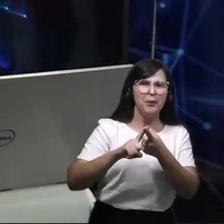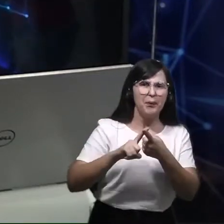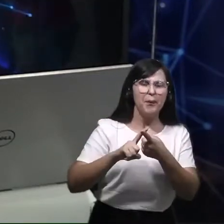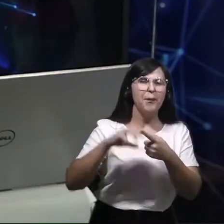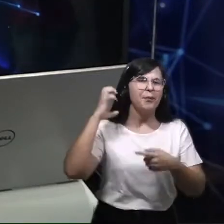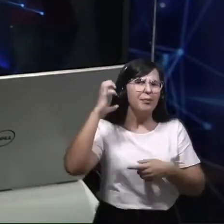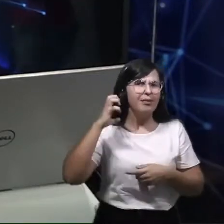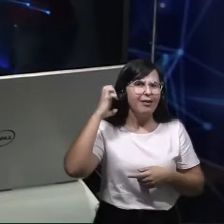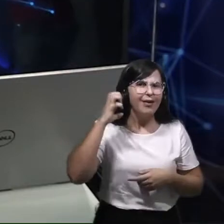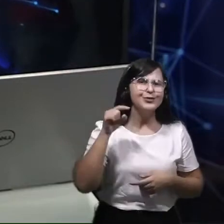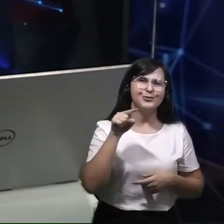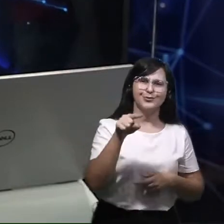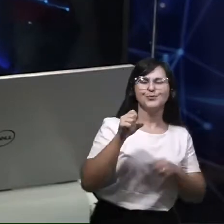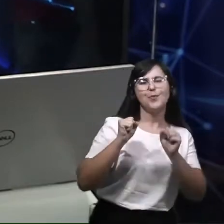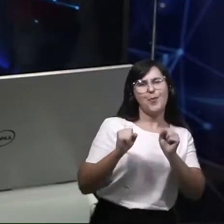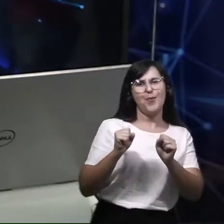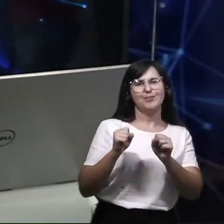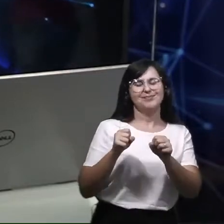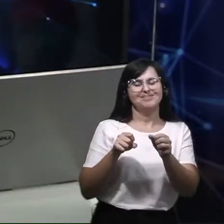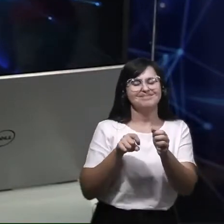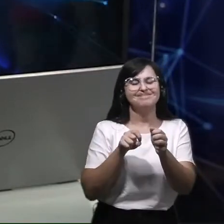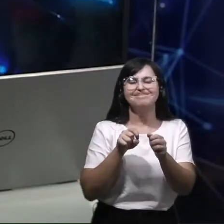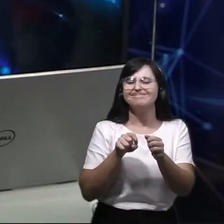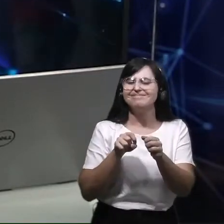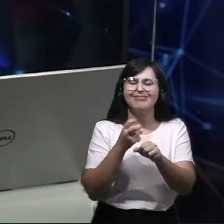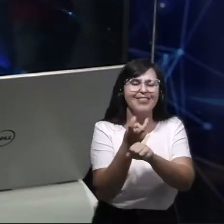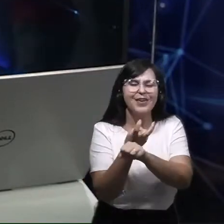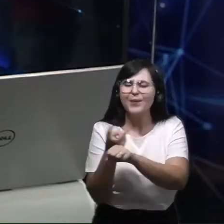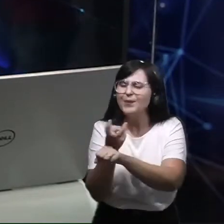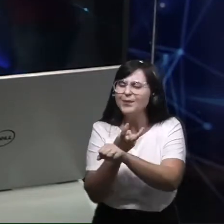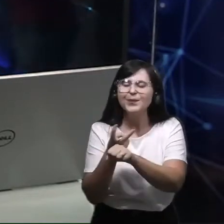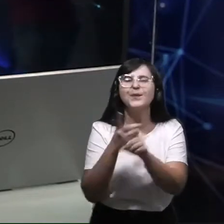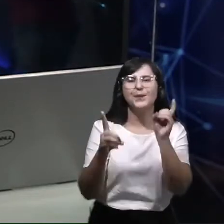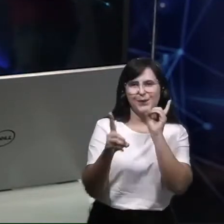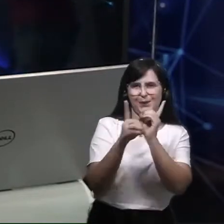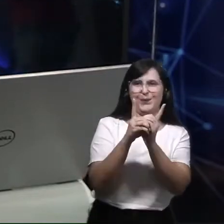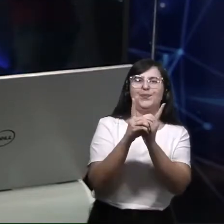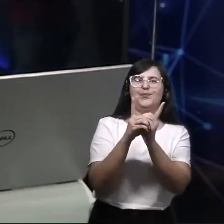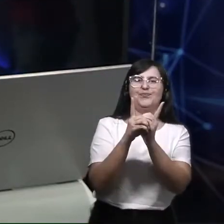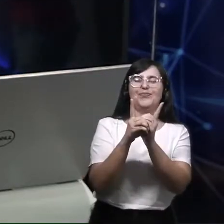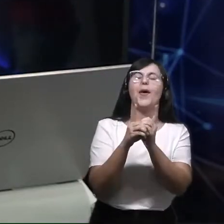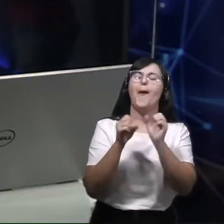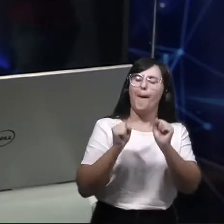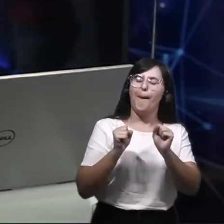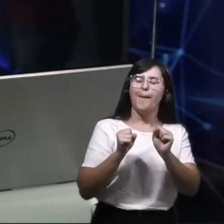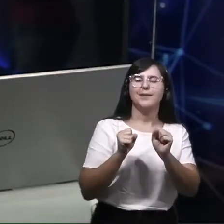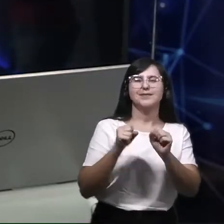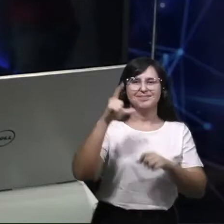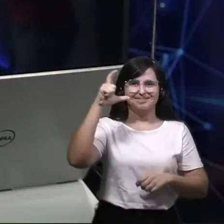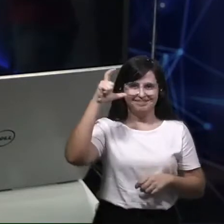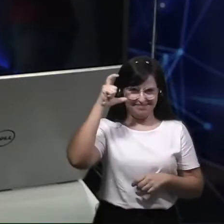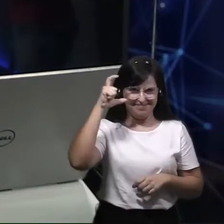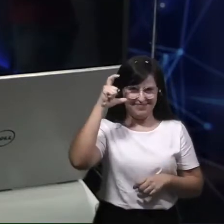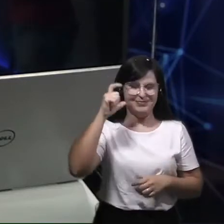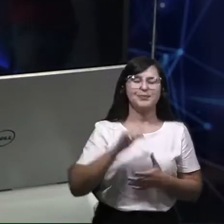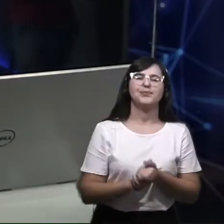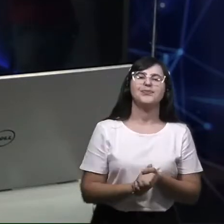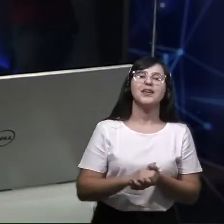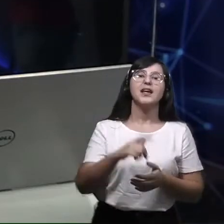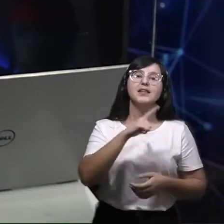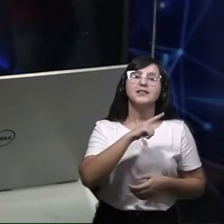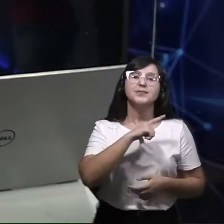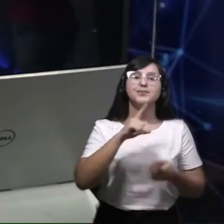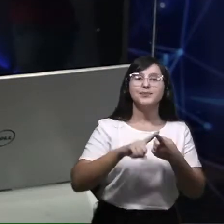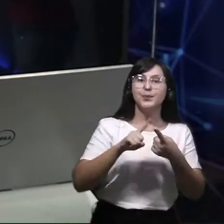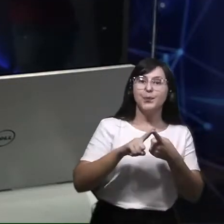em Cachoeirinha. Portanto, várias cidades estão ligadas nos debates que estão sendo realizados e produzidos aqui pelo Santa Cruz Online. Estamos também na fanpage da